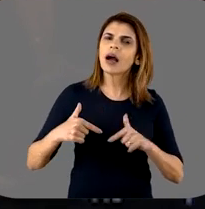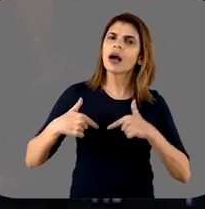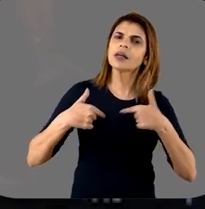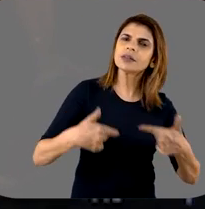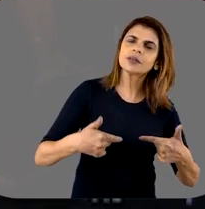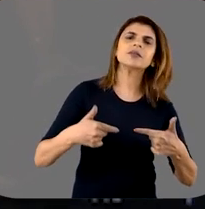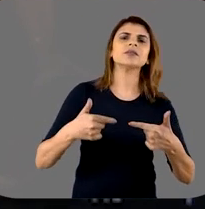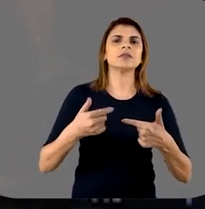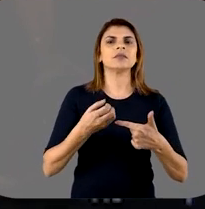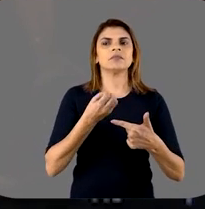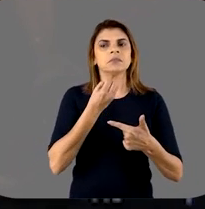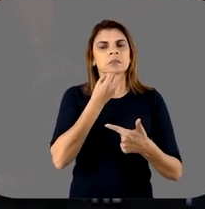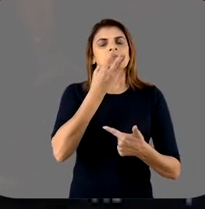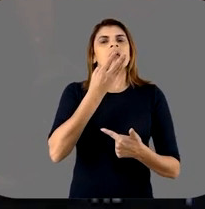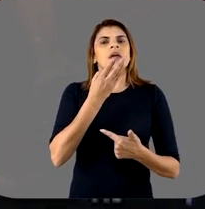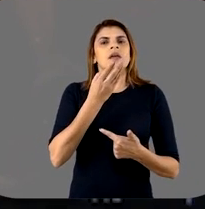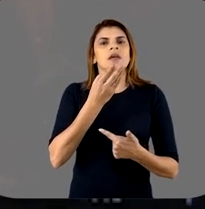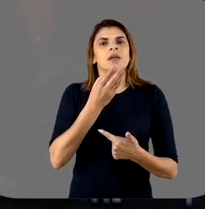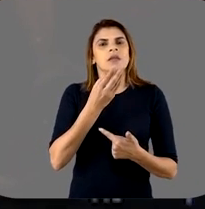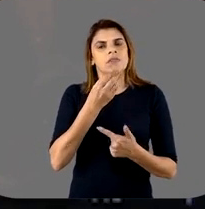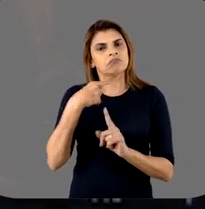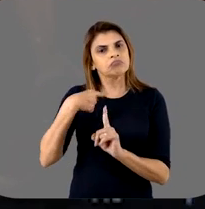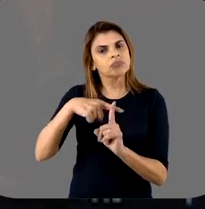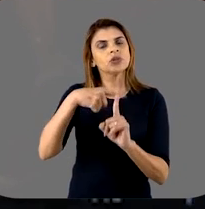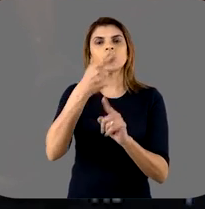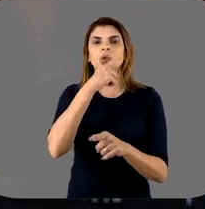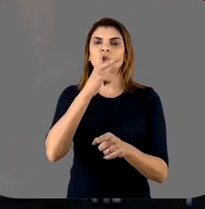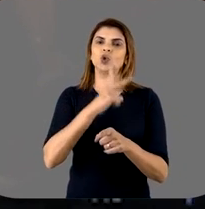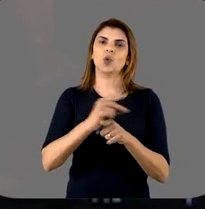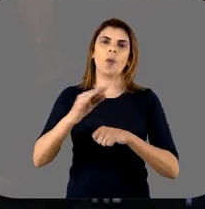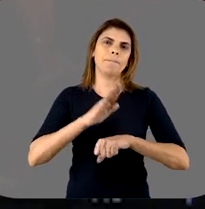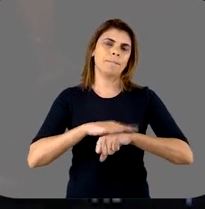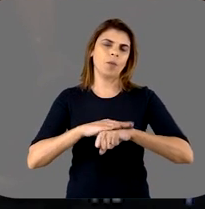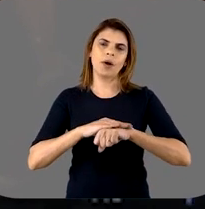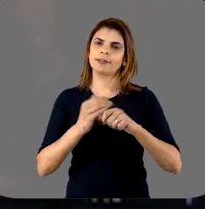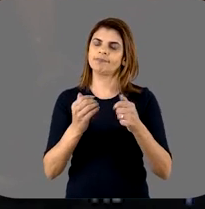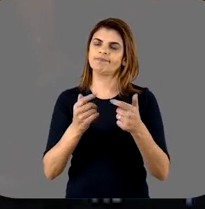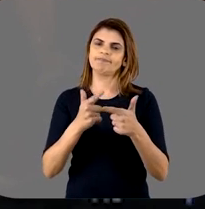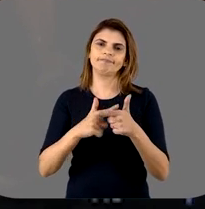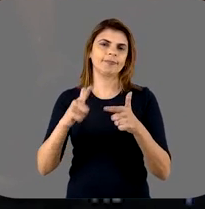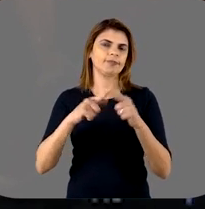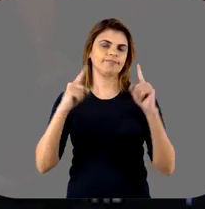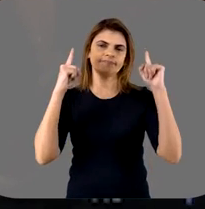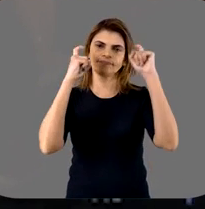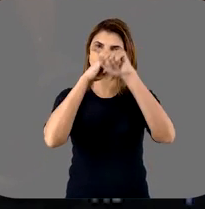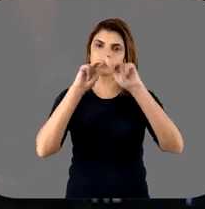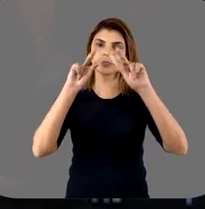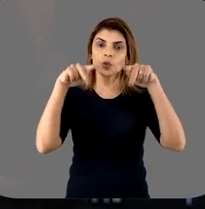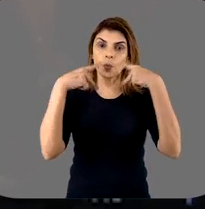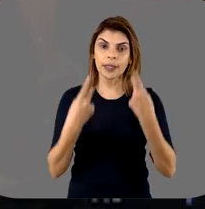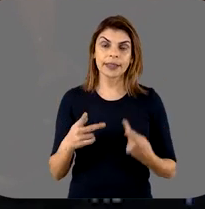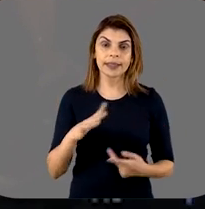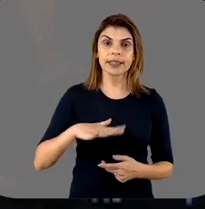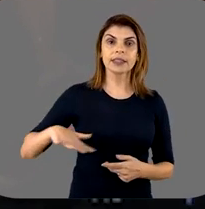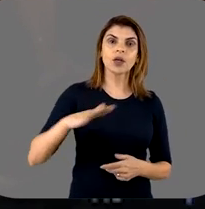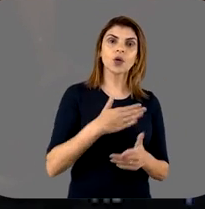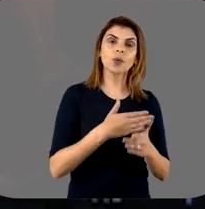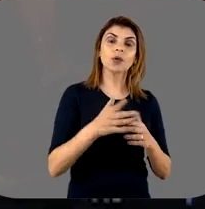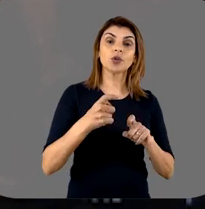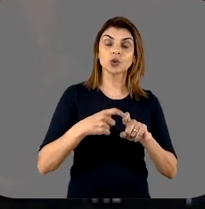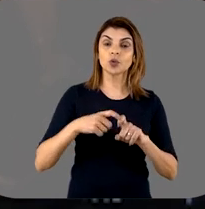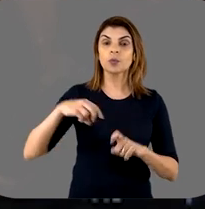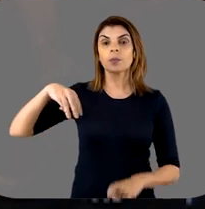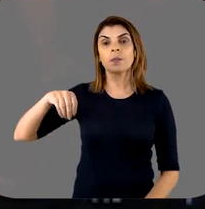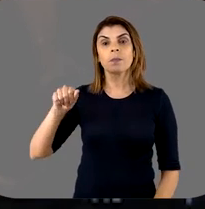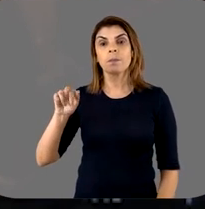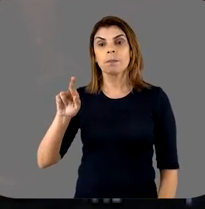iniciativas bem-sucedidas para que a gente possa superar esse momento de crise humanitária. Eu começo, então, com o doutor